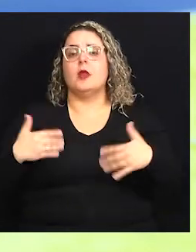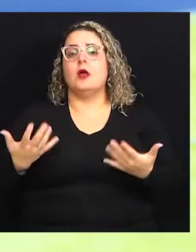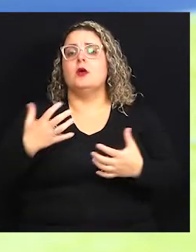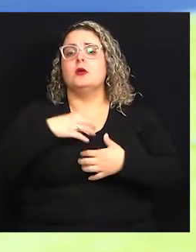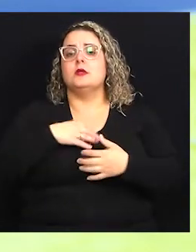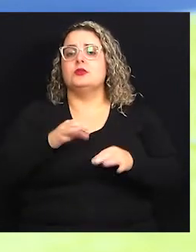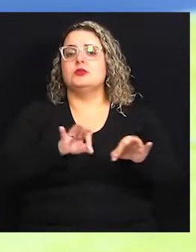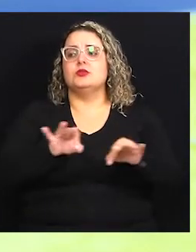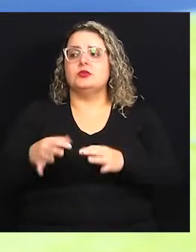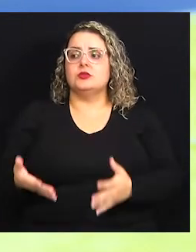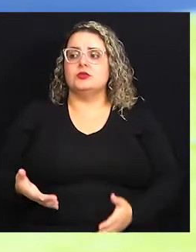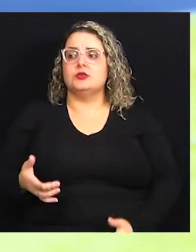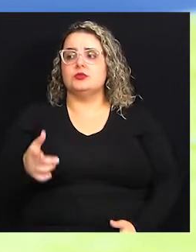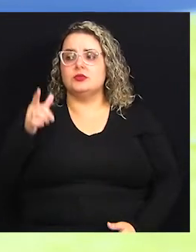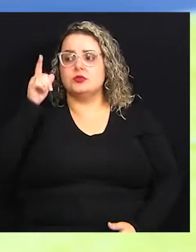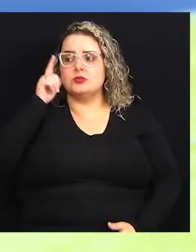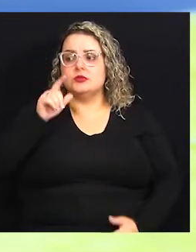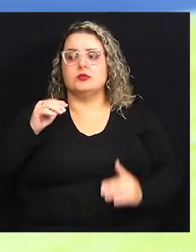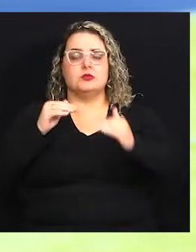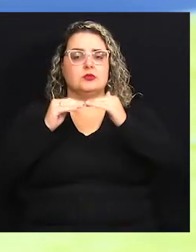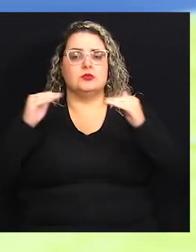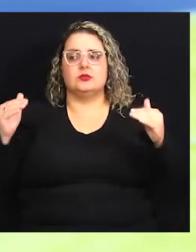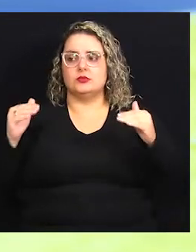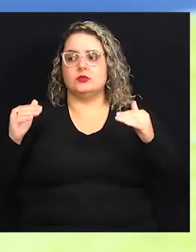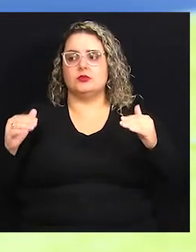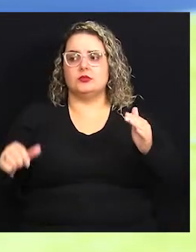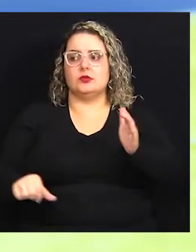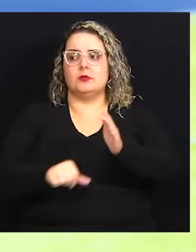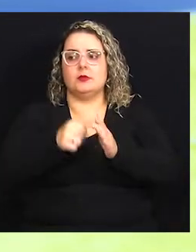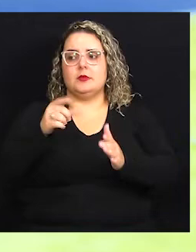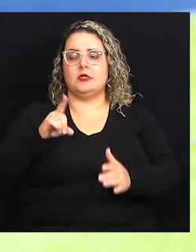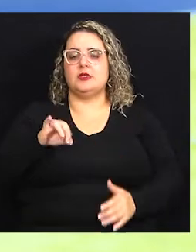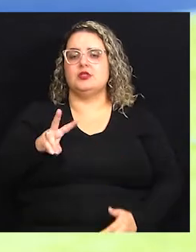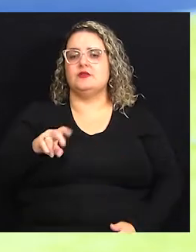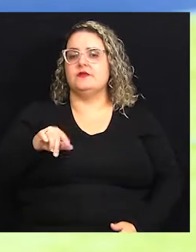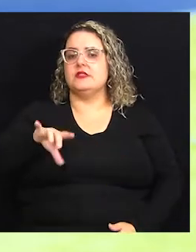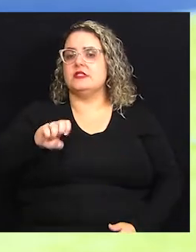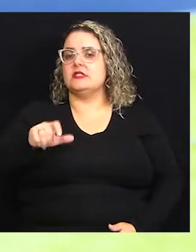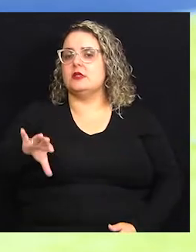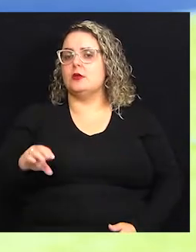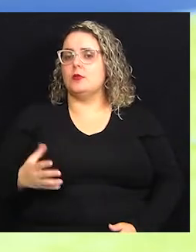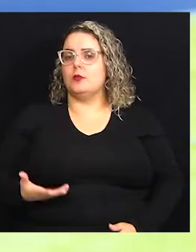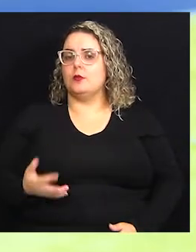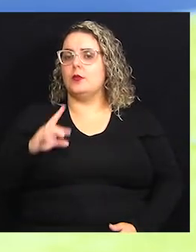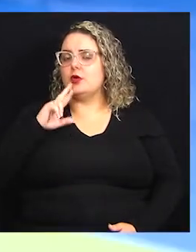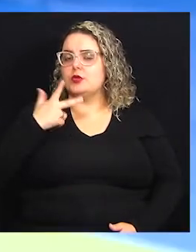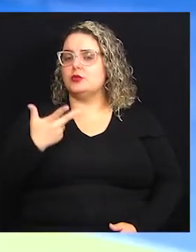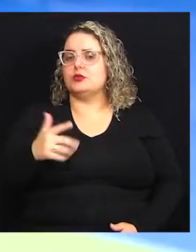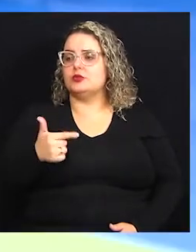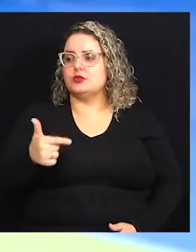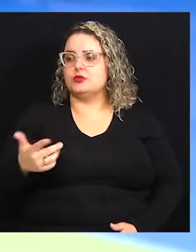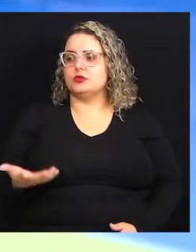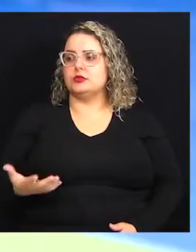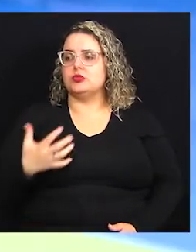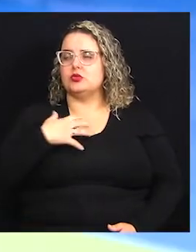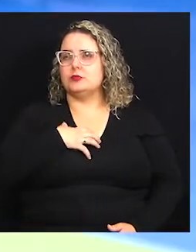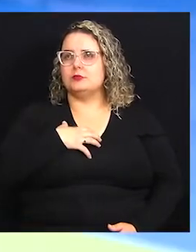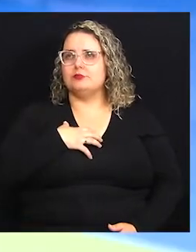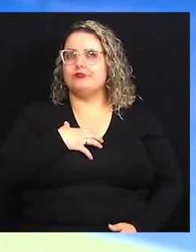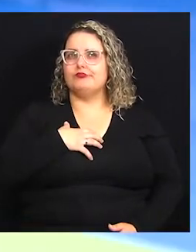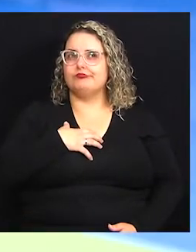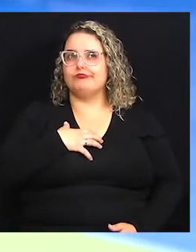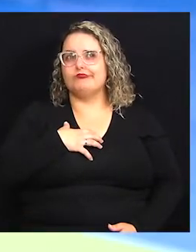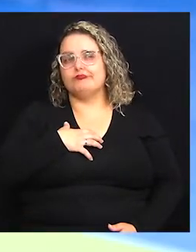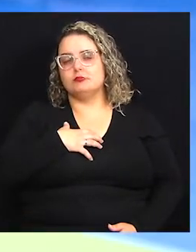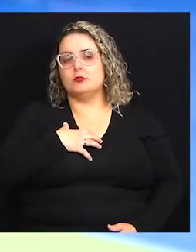de um projeto que não consegue se estabilizar na primeira divisão, que não consegue ter resultado? Às vezes o sentimento que fica